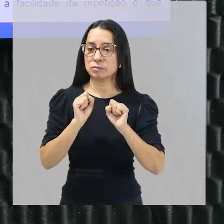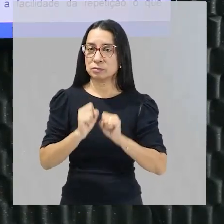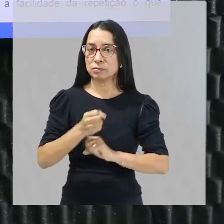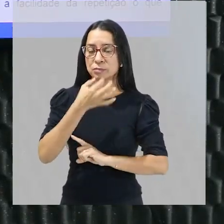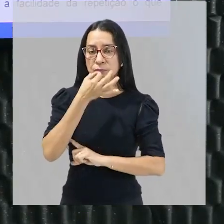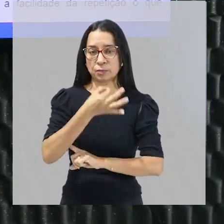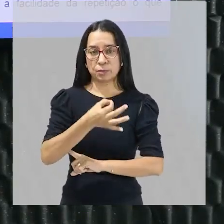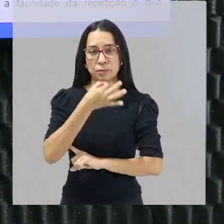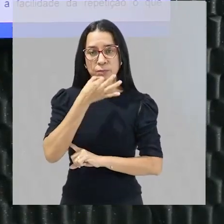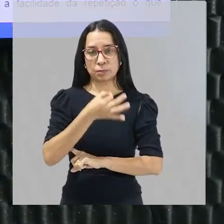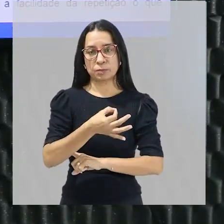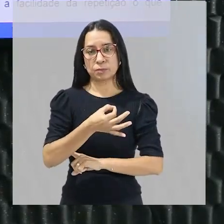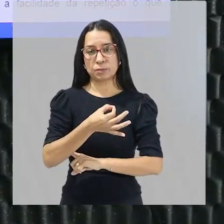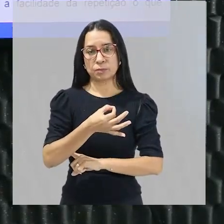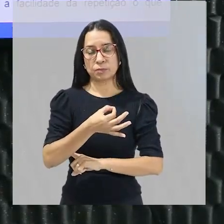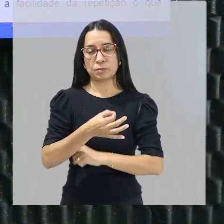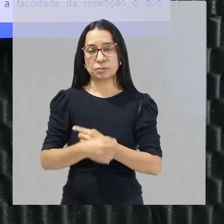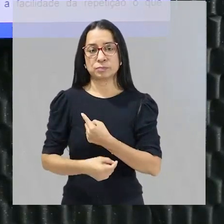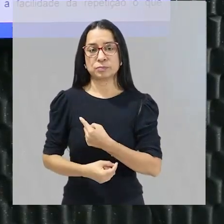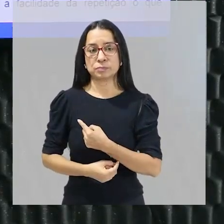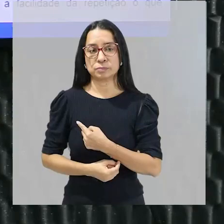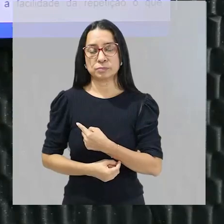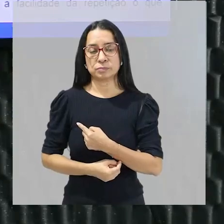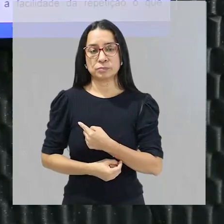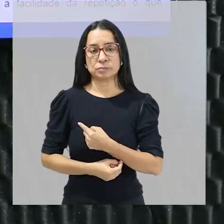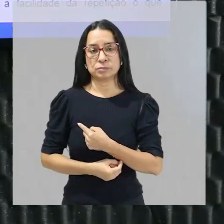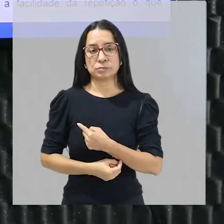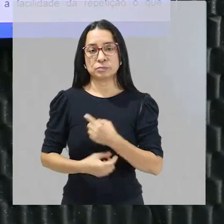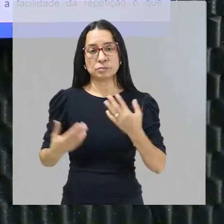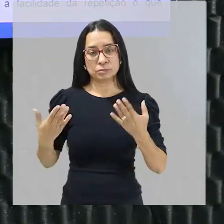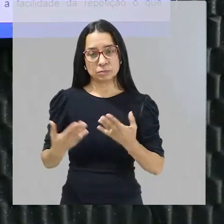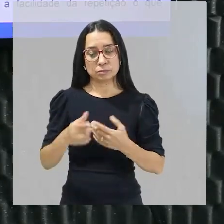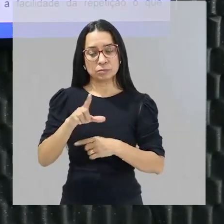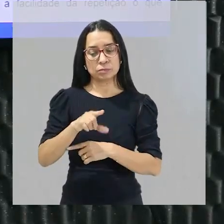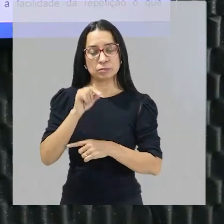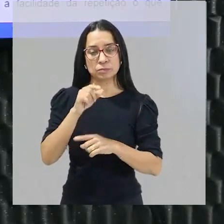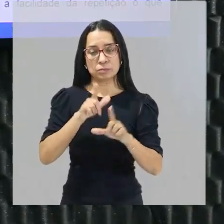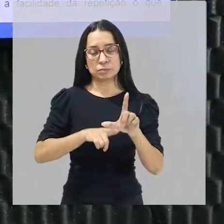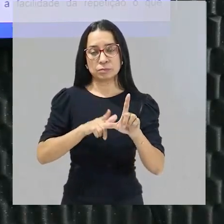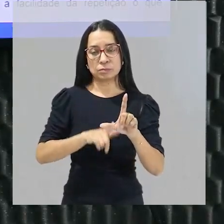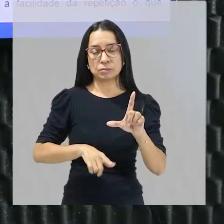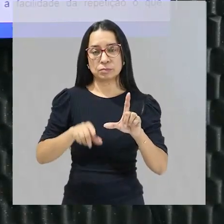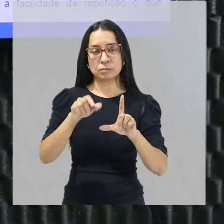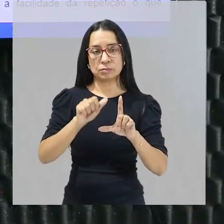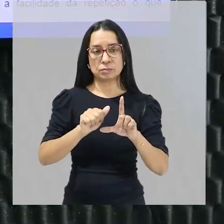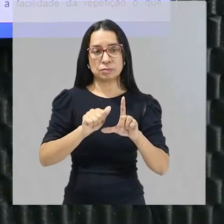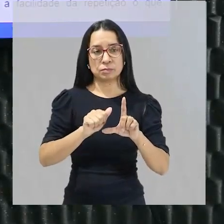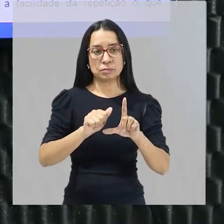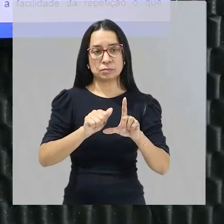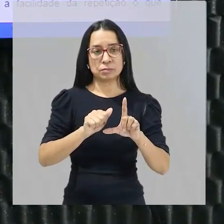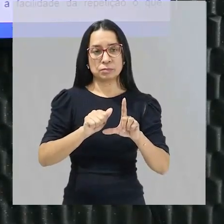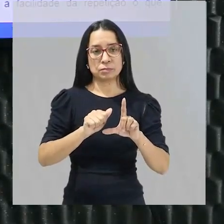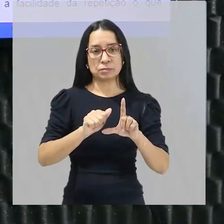crítico, ou seja, velando ele. Então aqui nós vamos marcar a letra A, marque para você a letra A,